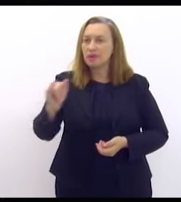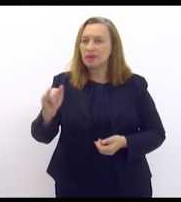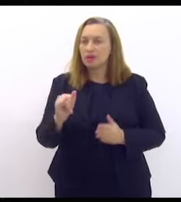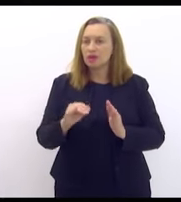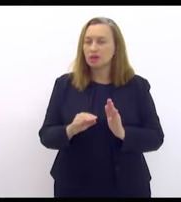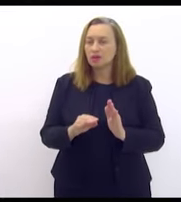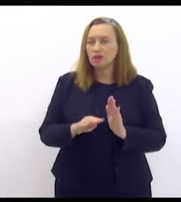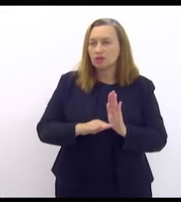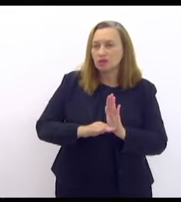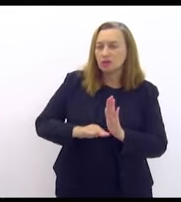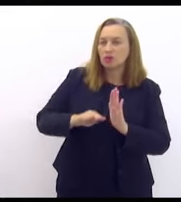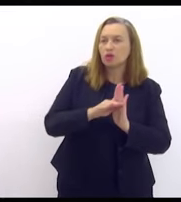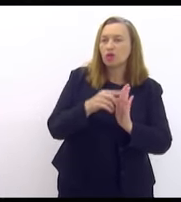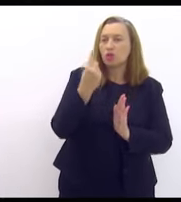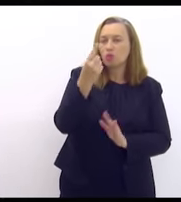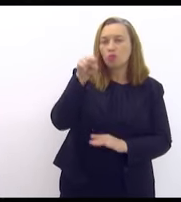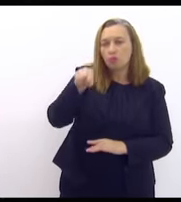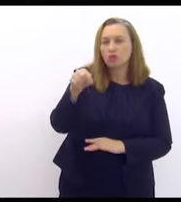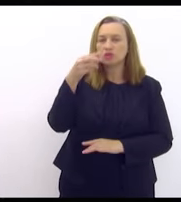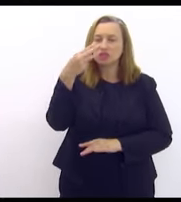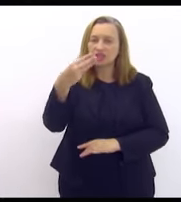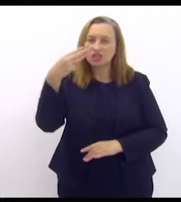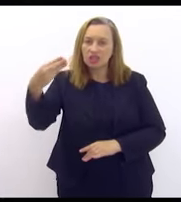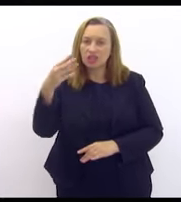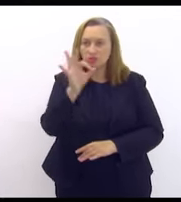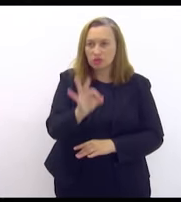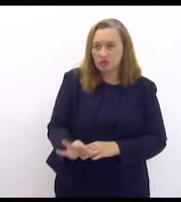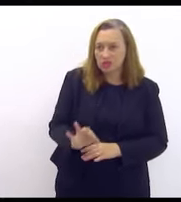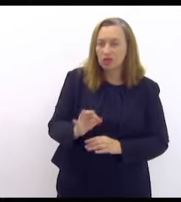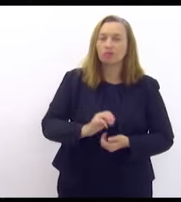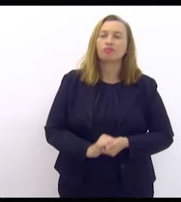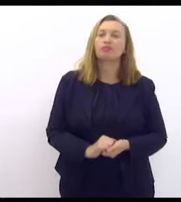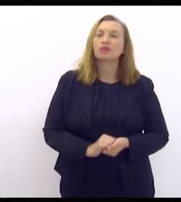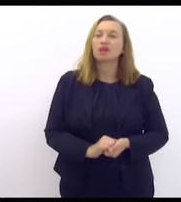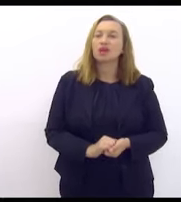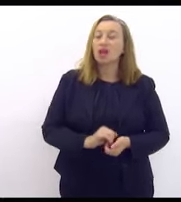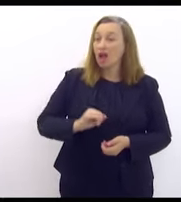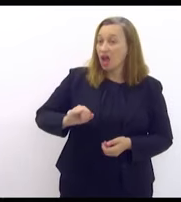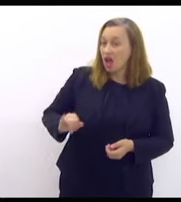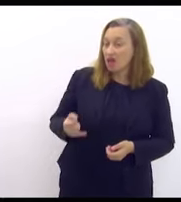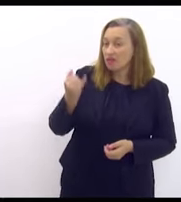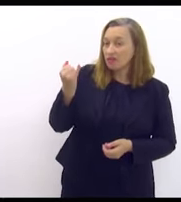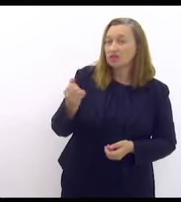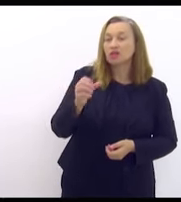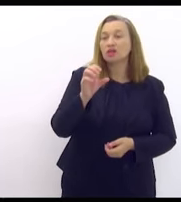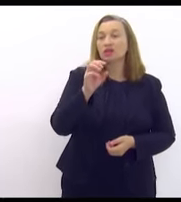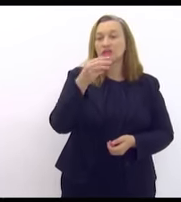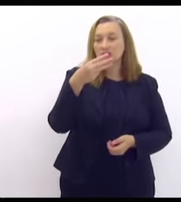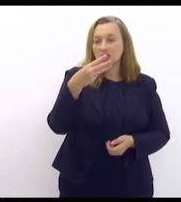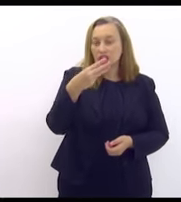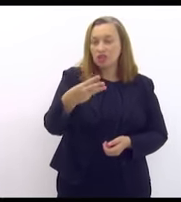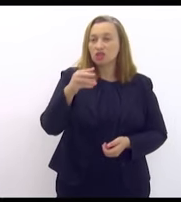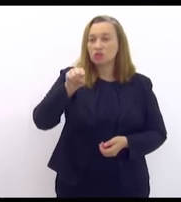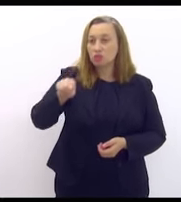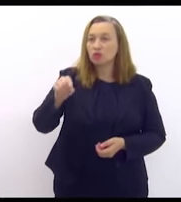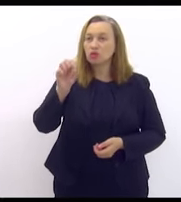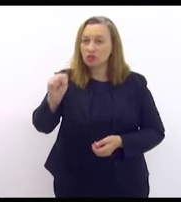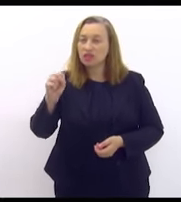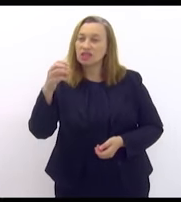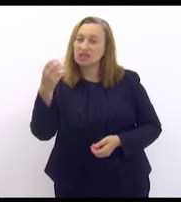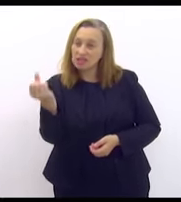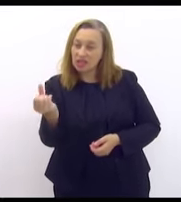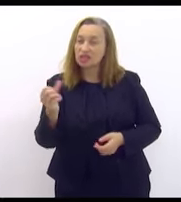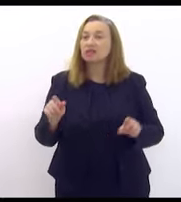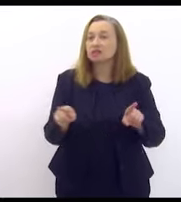apenas 1,33%, que a projeção da inflação foi de 3,86%, que a taxa de câmbio,